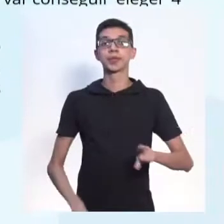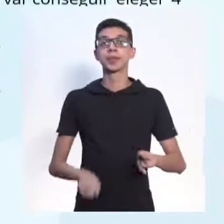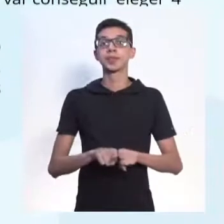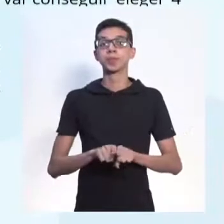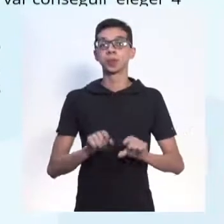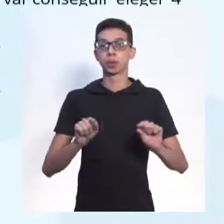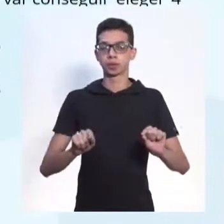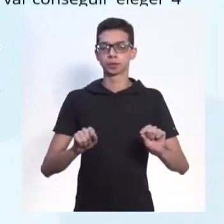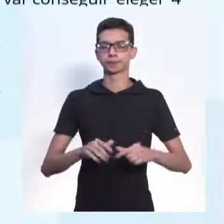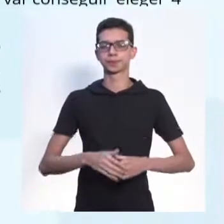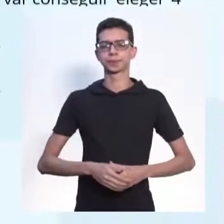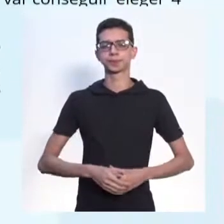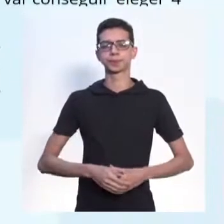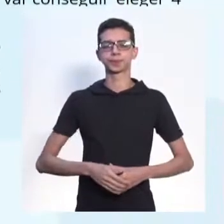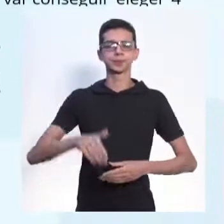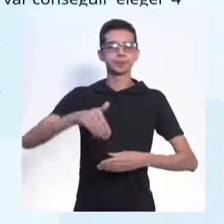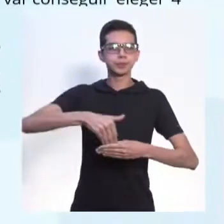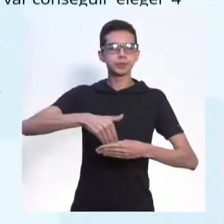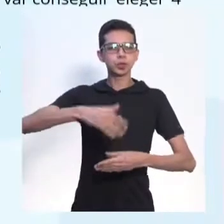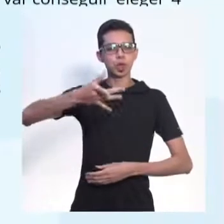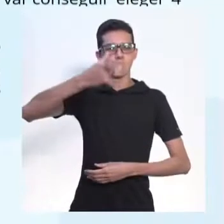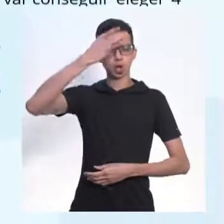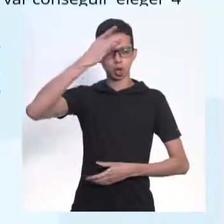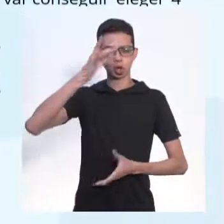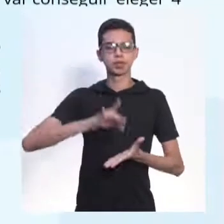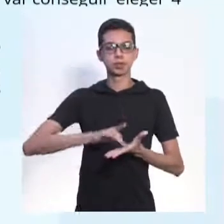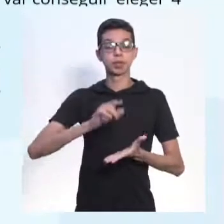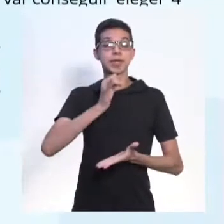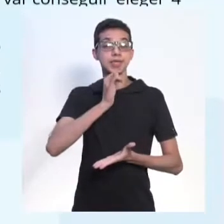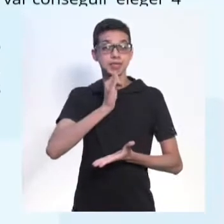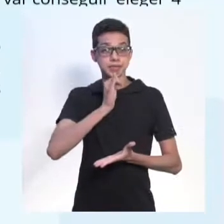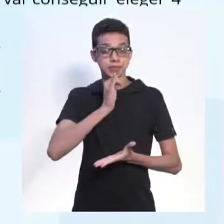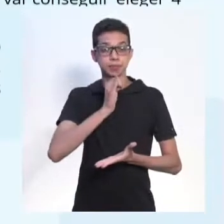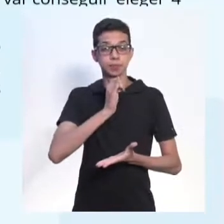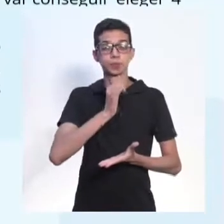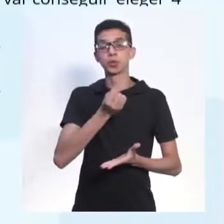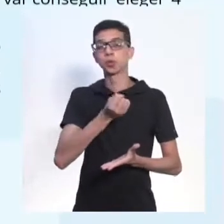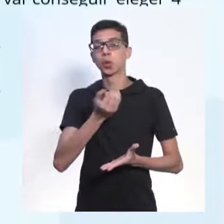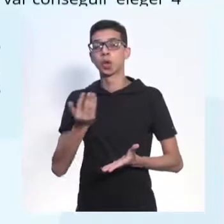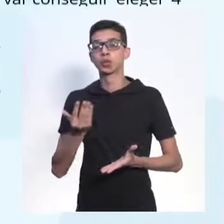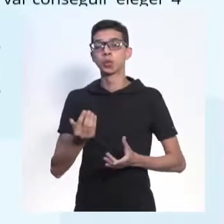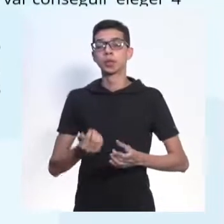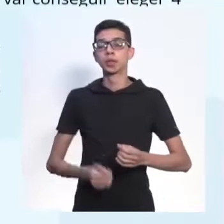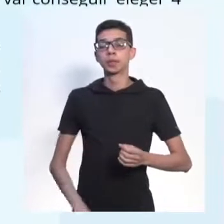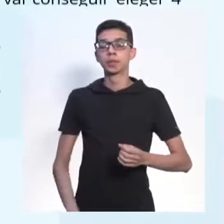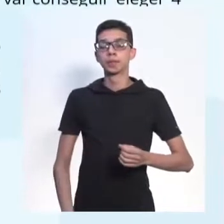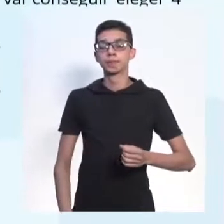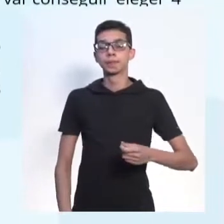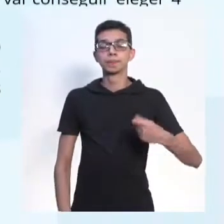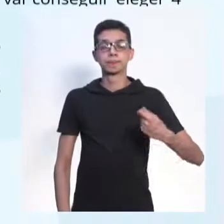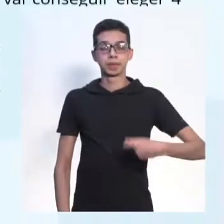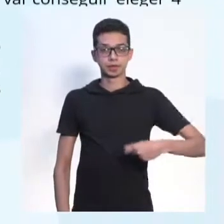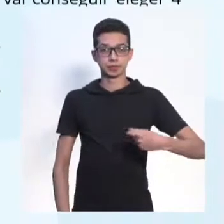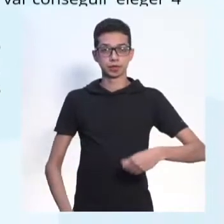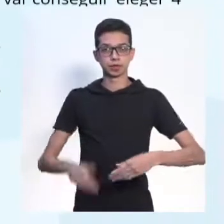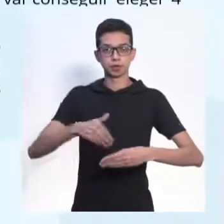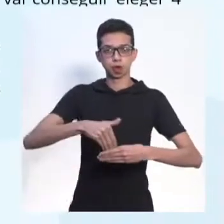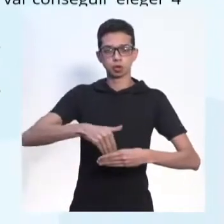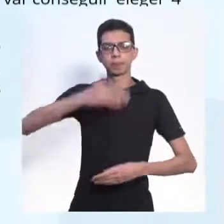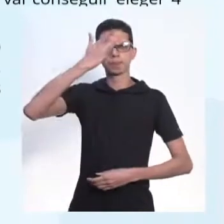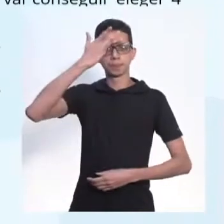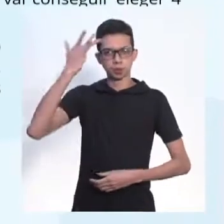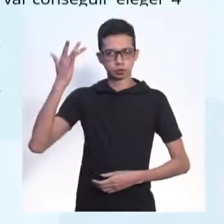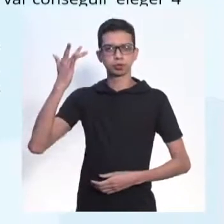consciente eleitoral o número ou seja um número mínimo de votos para que um determinado partido e candidato